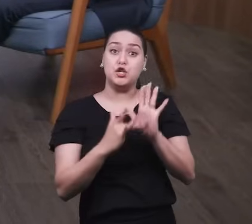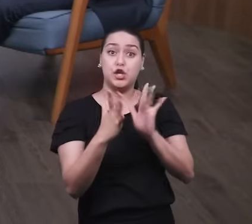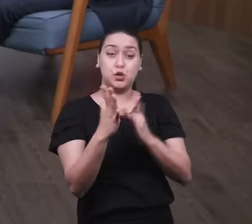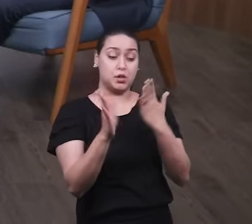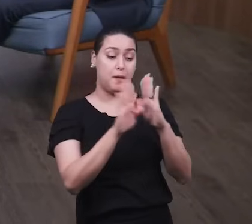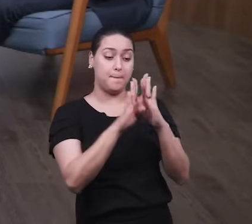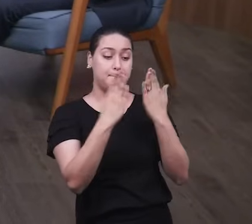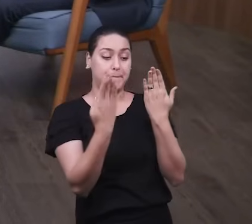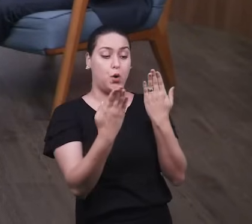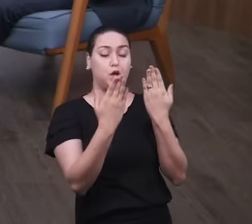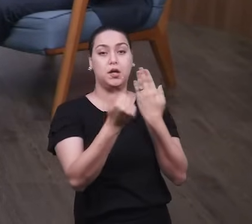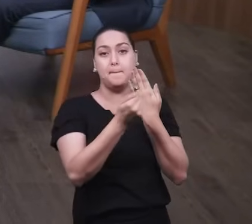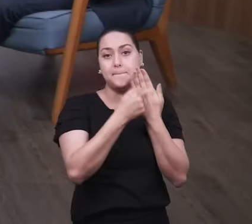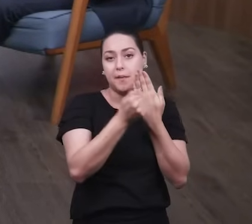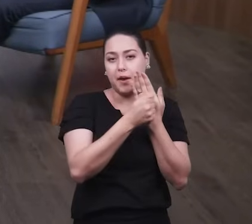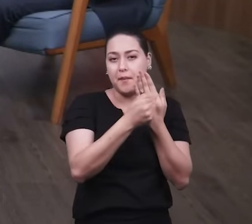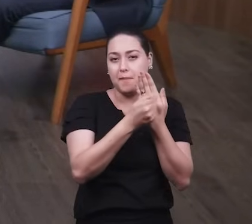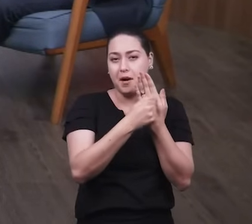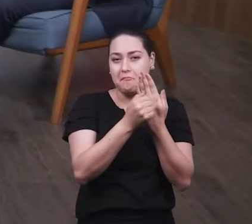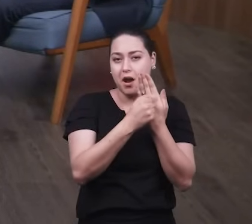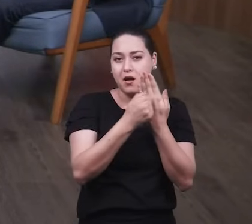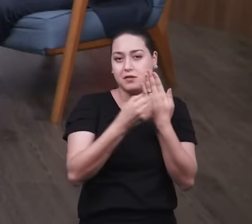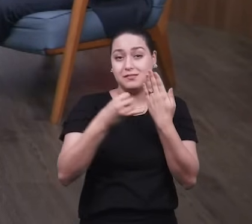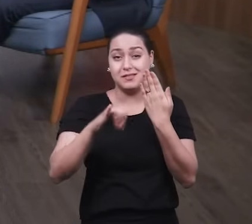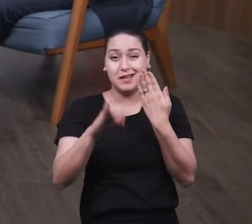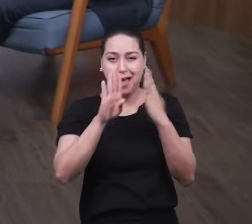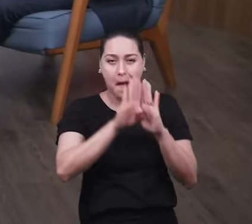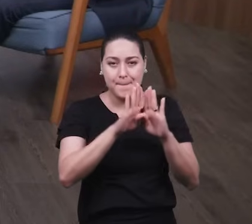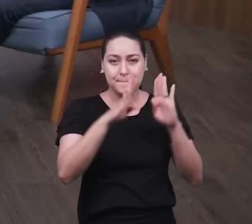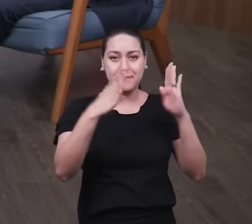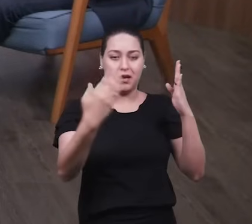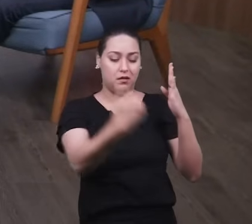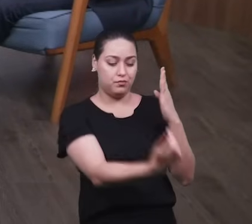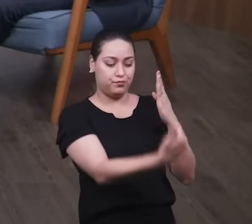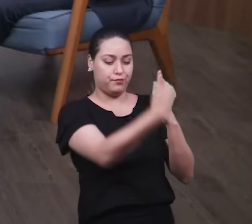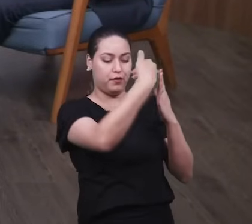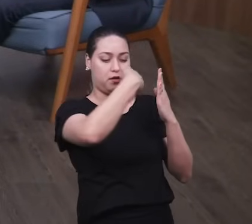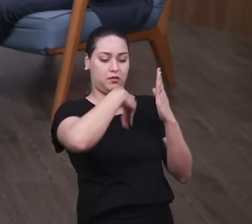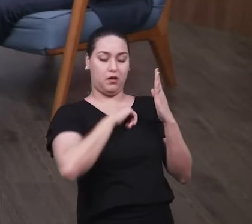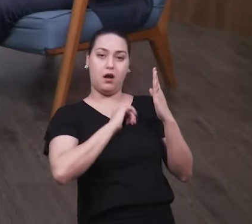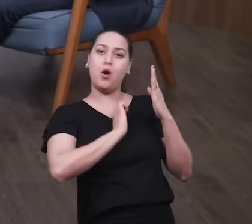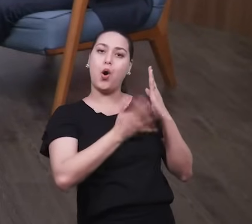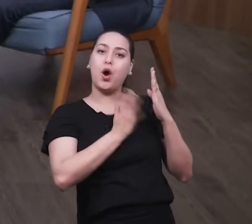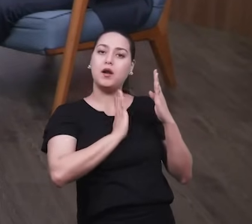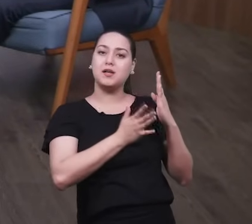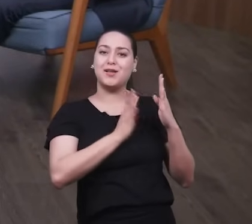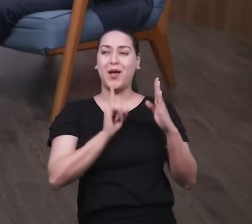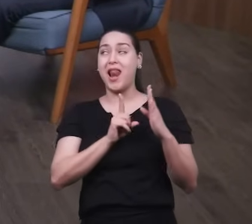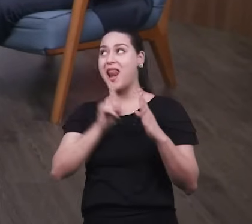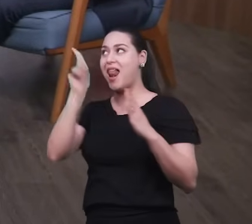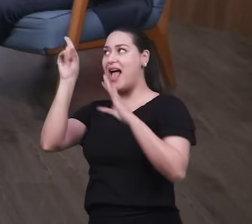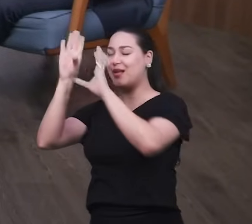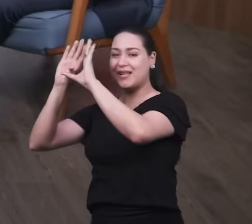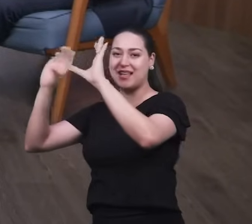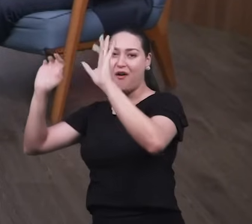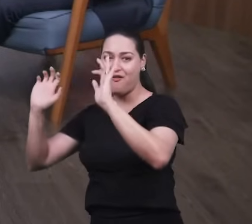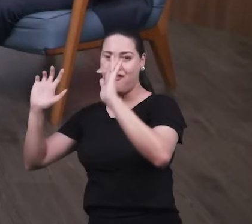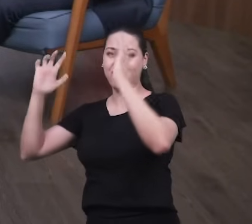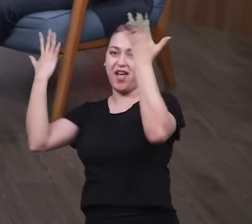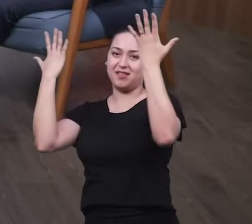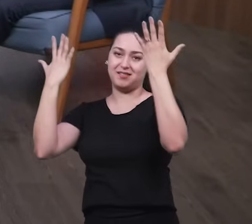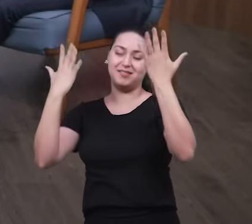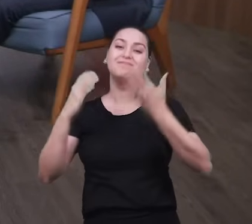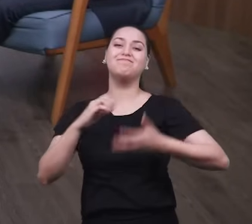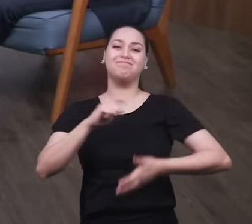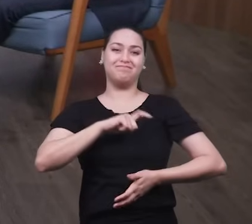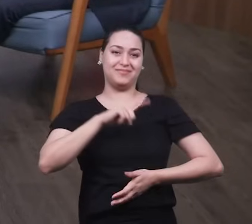bate, o homem abre a porta, ele entra, faz uma festa no céu, e você tem uma dificuldade, ele